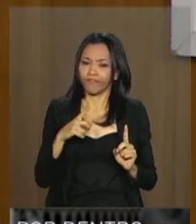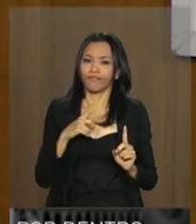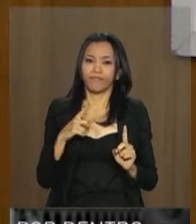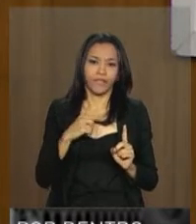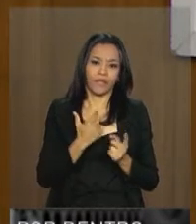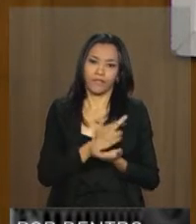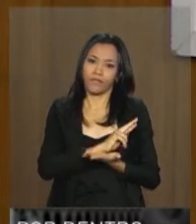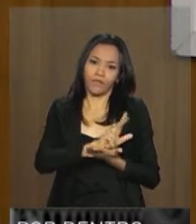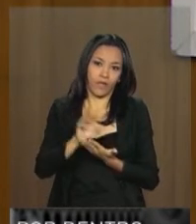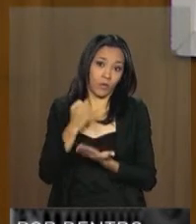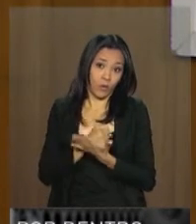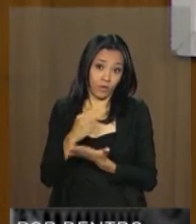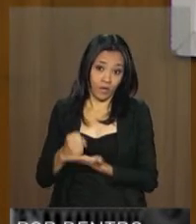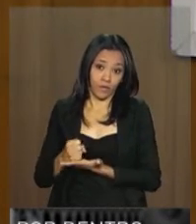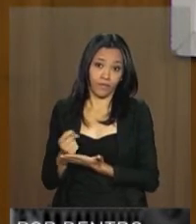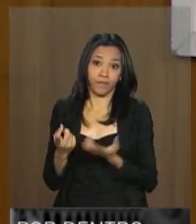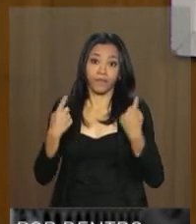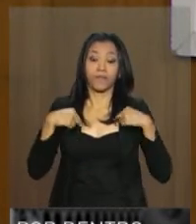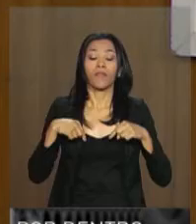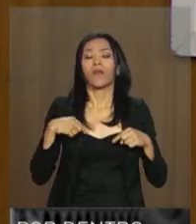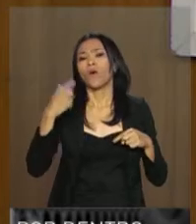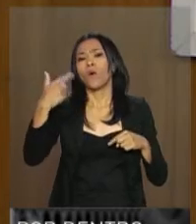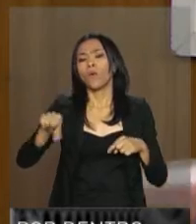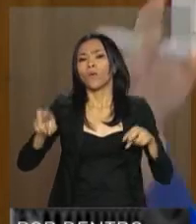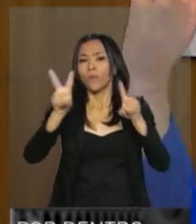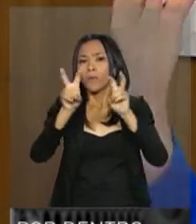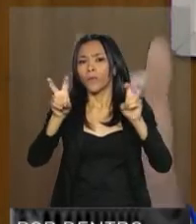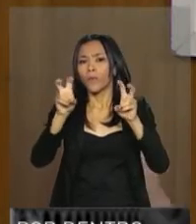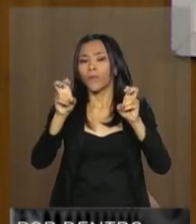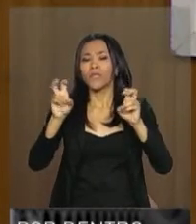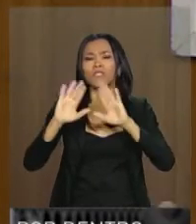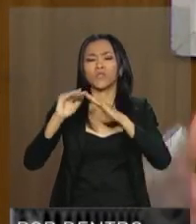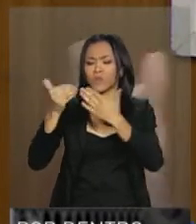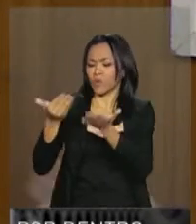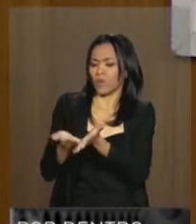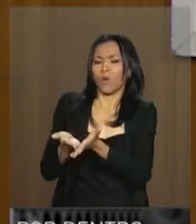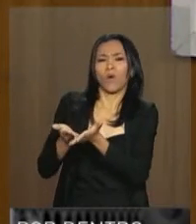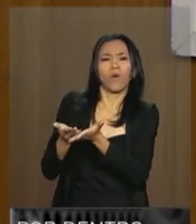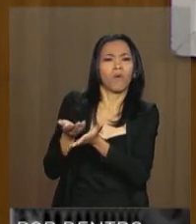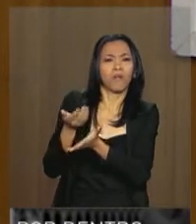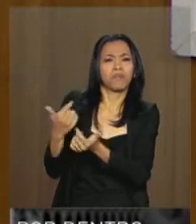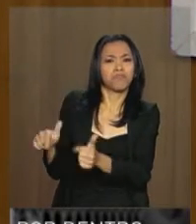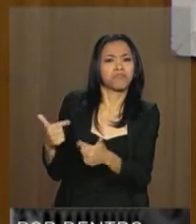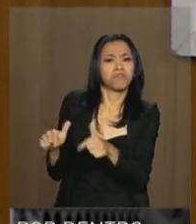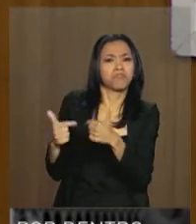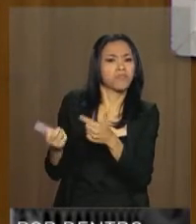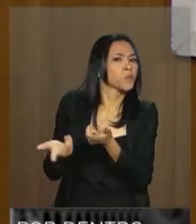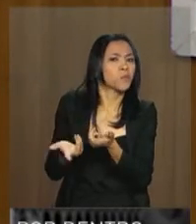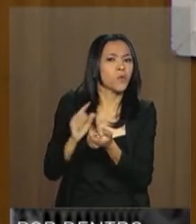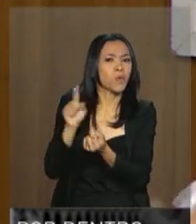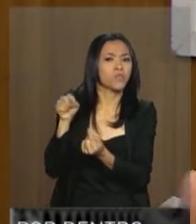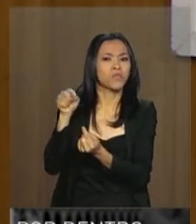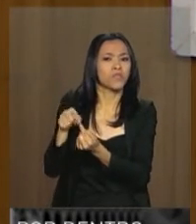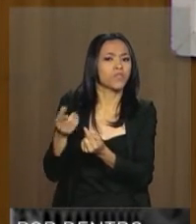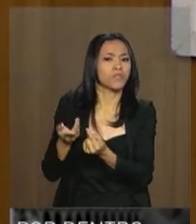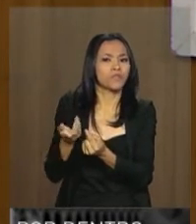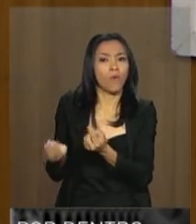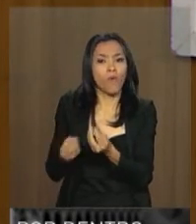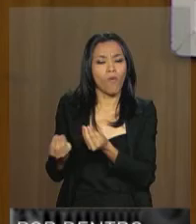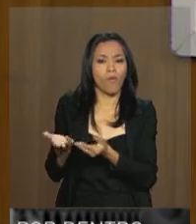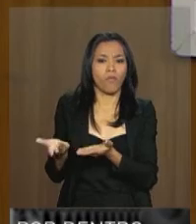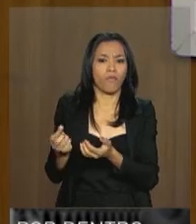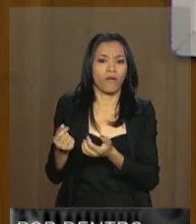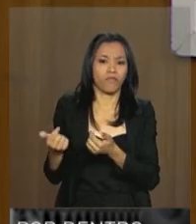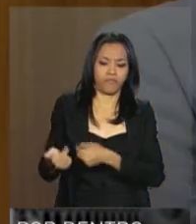no início vamos falar um pouco sobre a escola do trabalhador o que essa escola quais são os objetivos enfim como é que vai funcionar